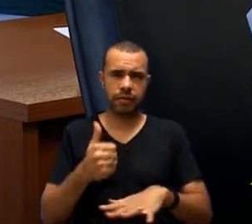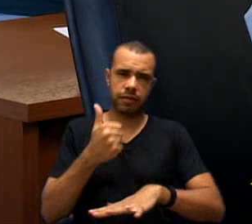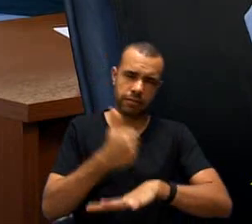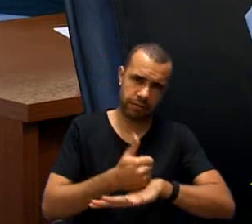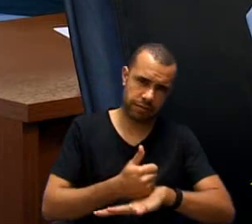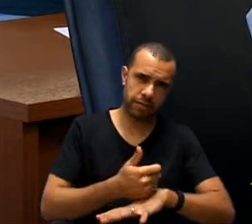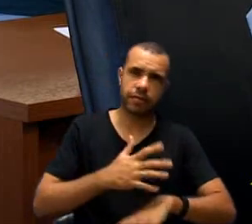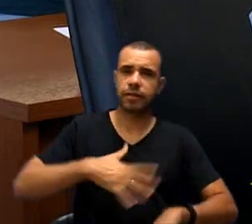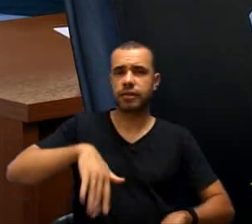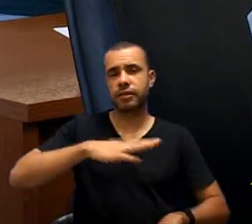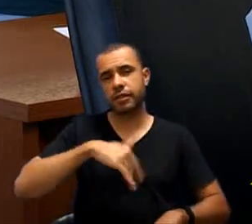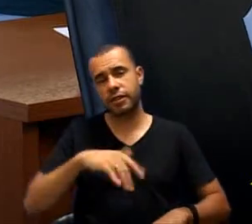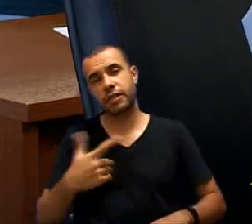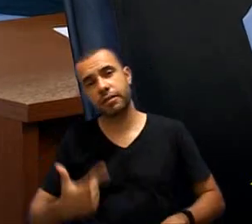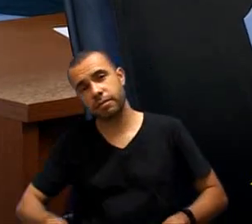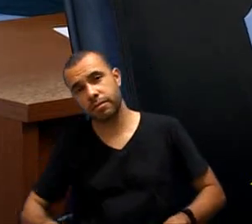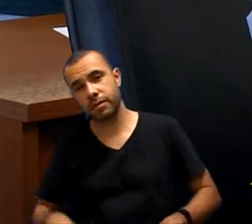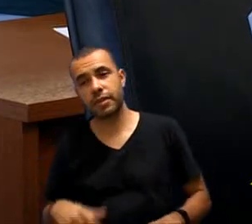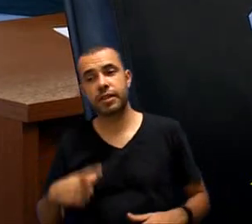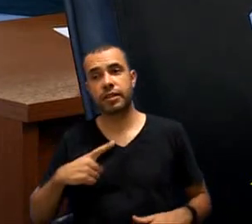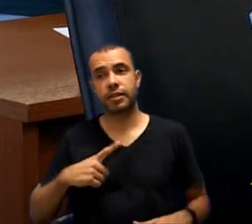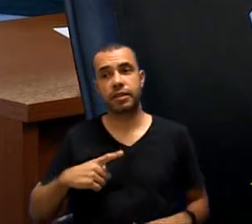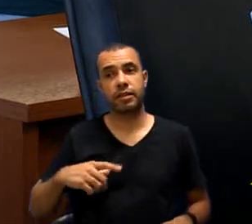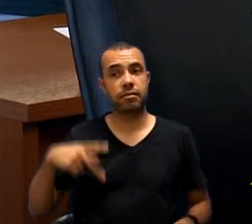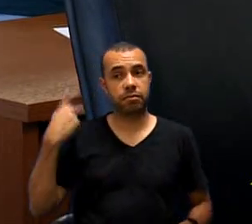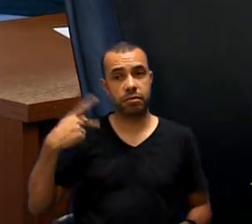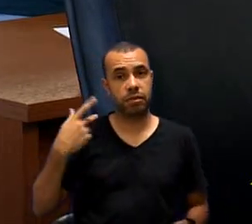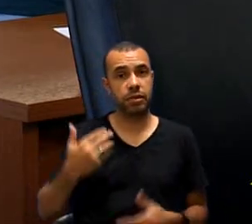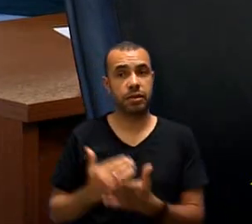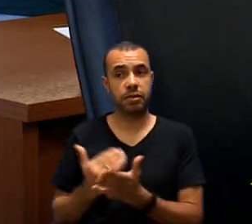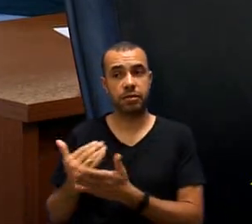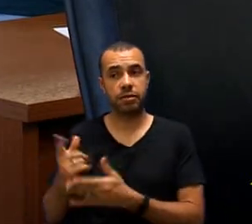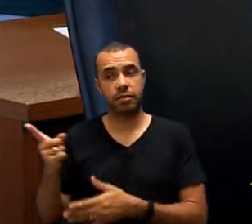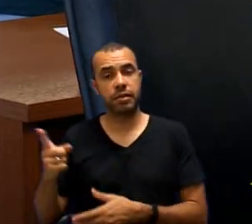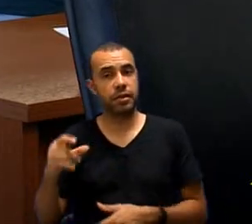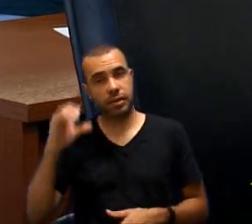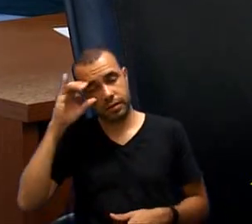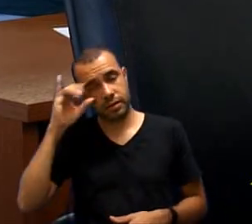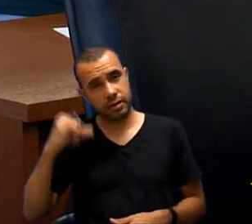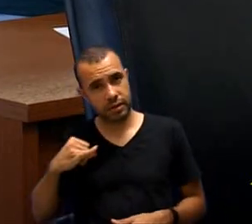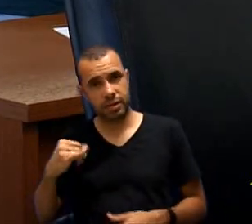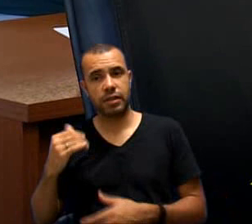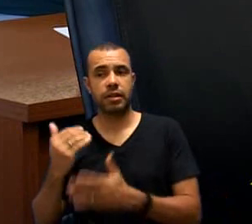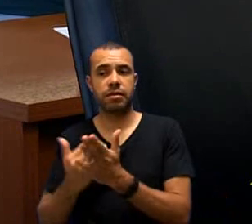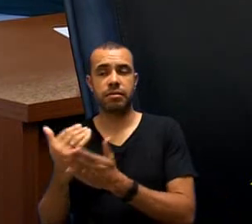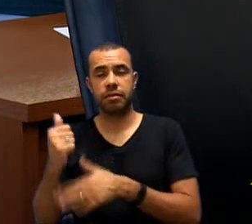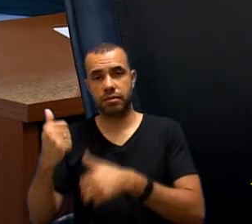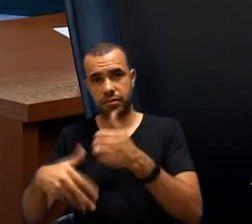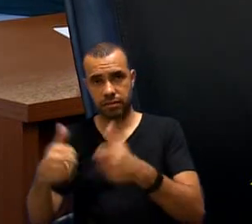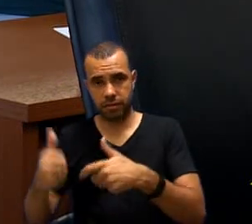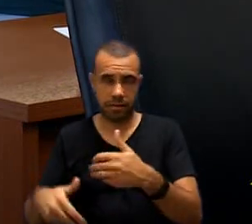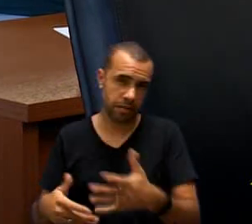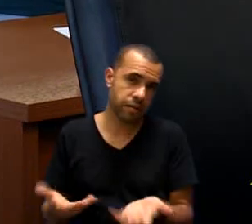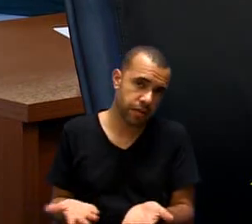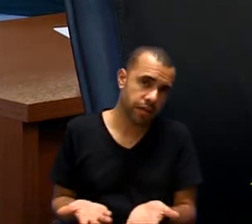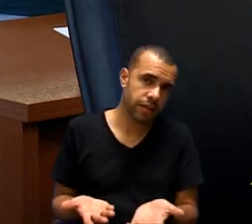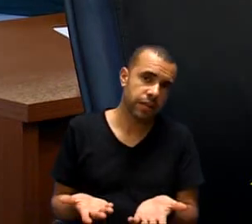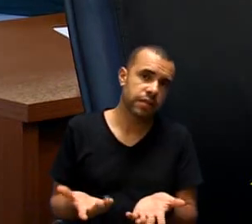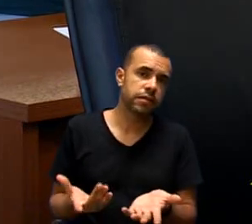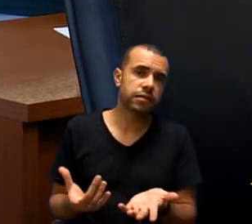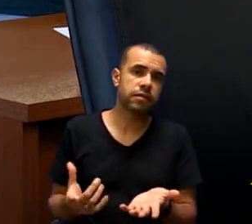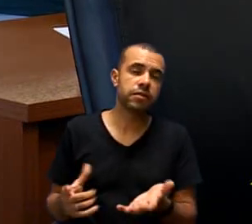secretaria... Foi tratado alguns assuntos de ordem mais política, que nem a Yara colocou, e a questão de ser